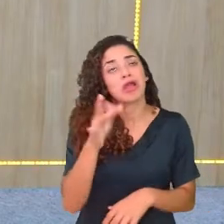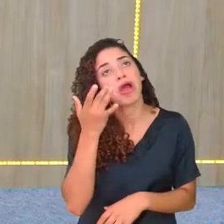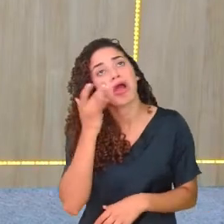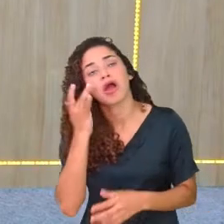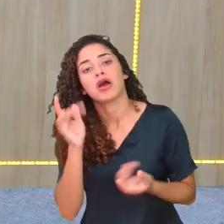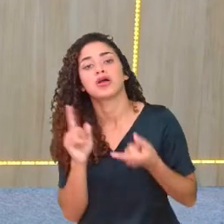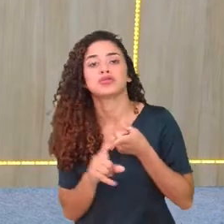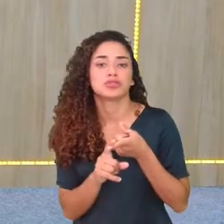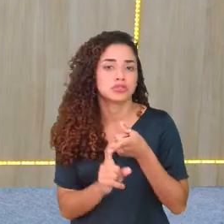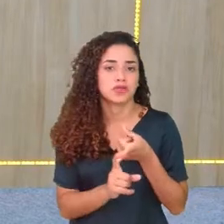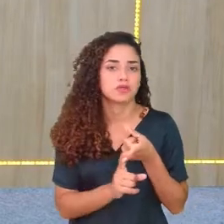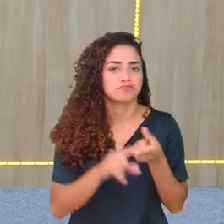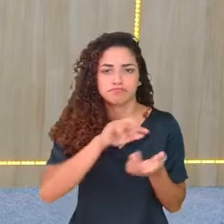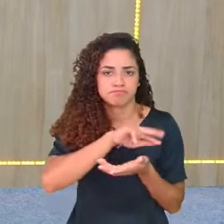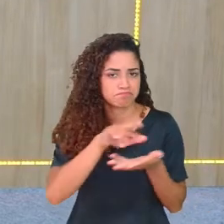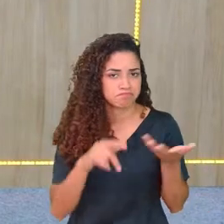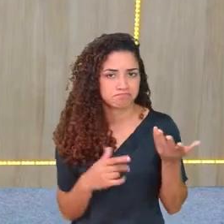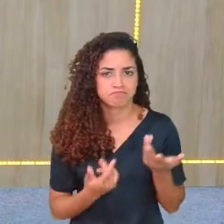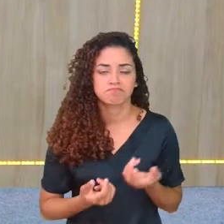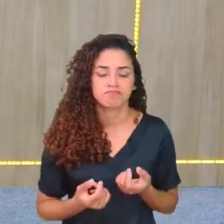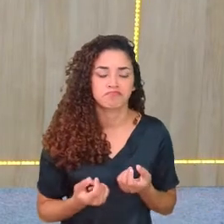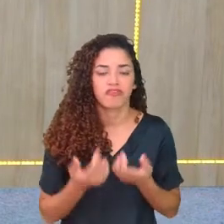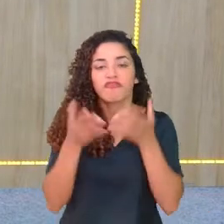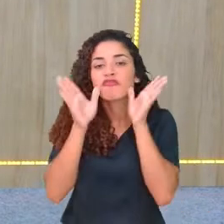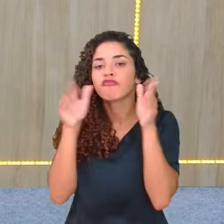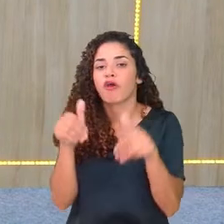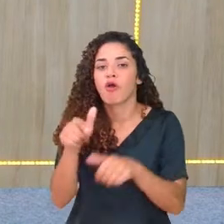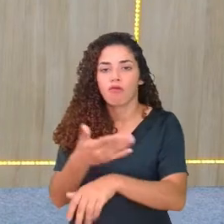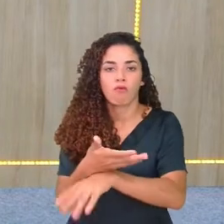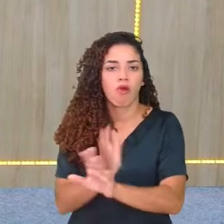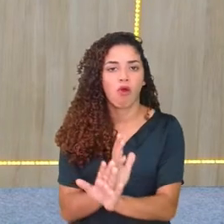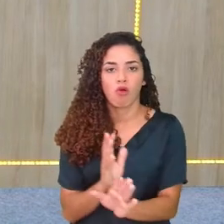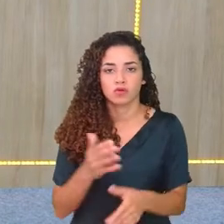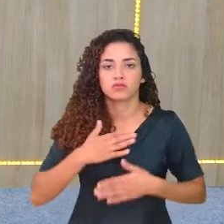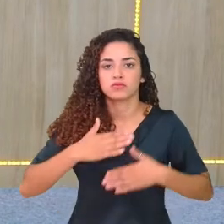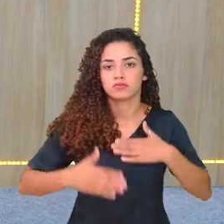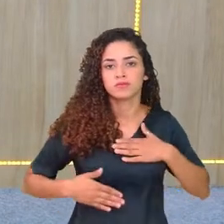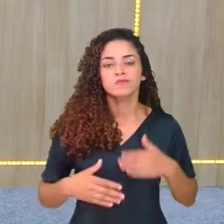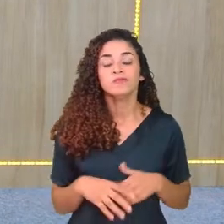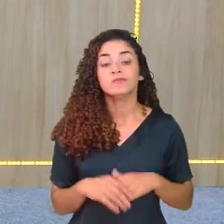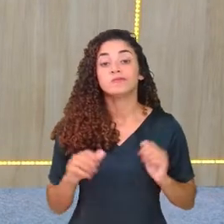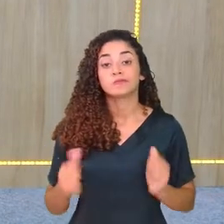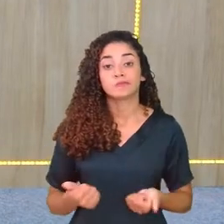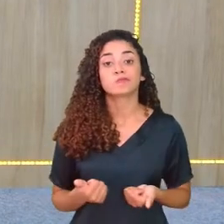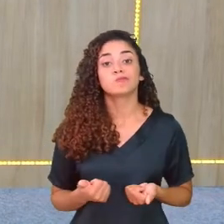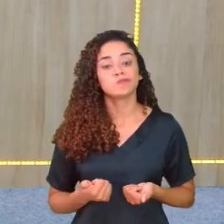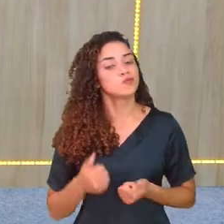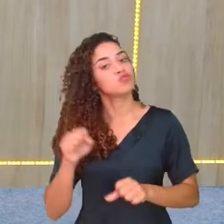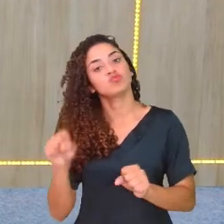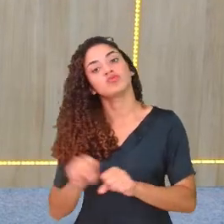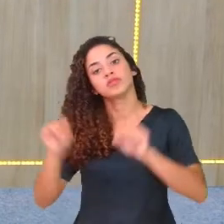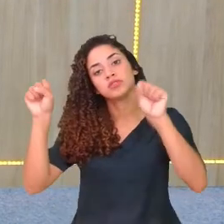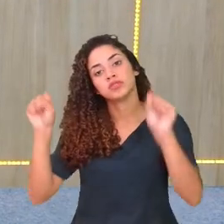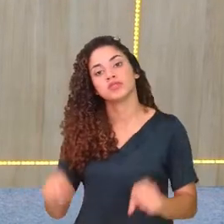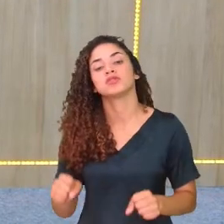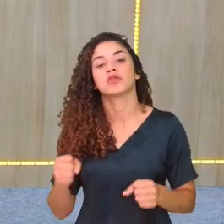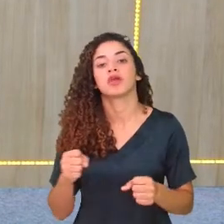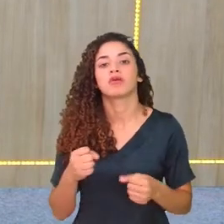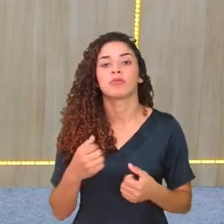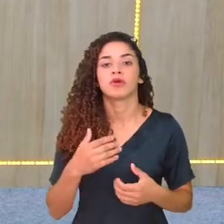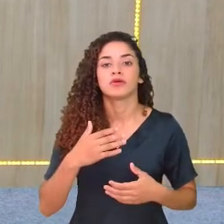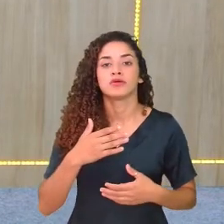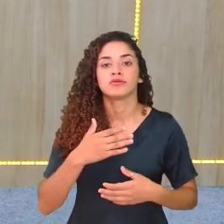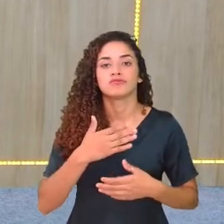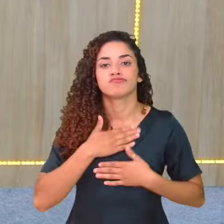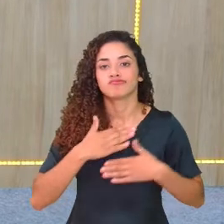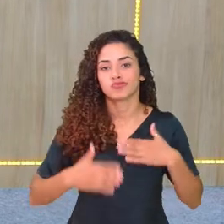aí à questão dos nossos ossos, né? A questão do nosso esqueleto, a questão do nosso sistema esquelético.